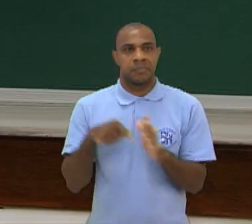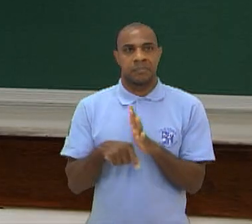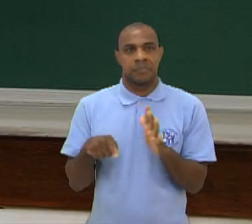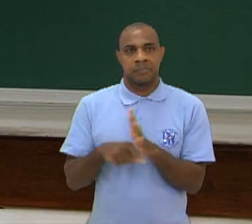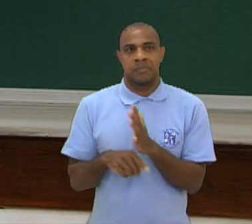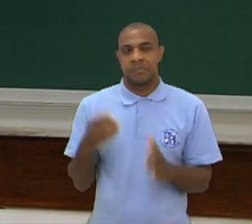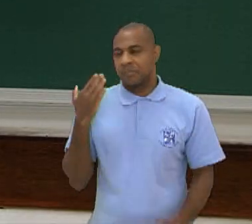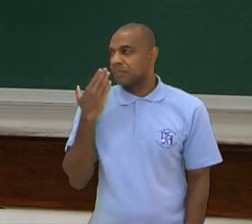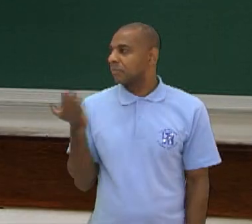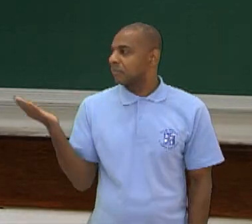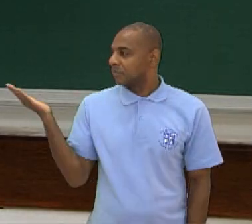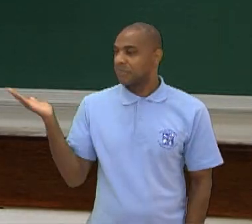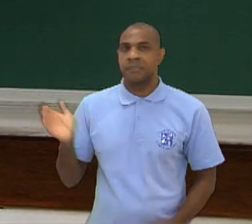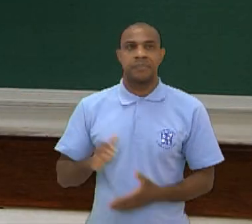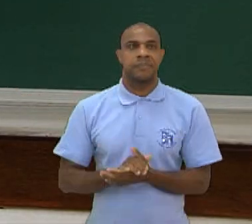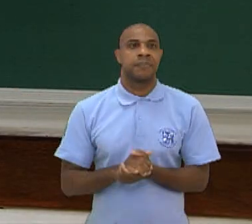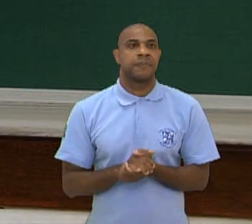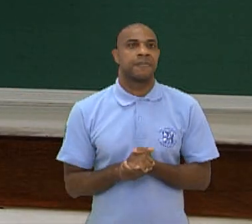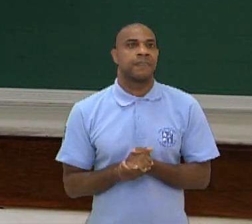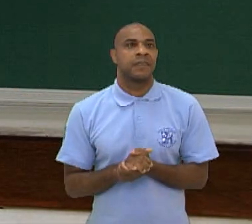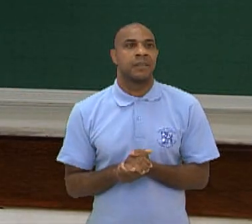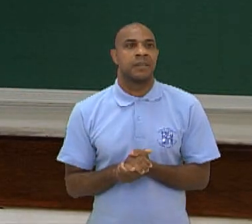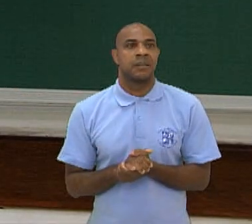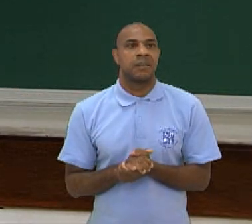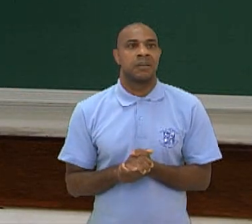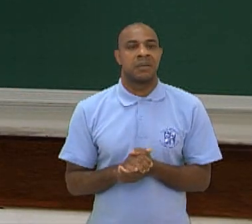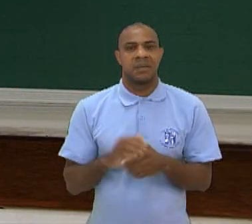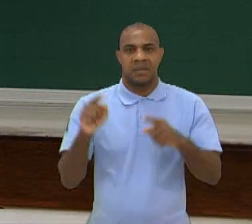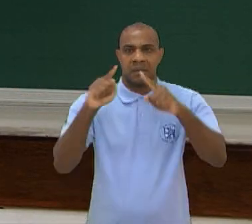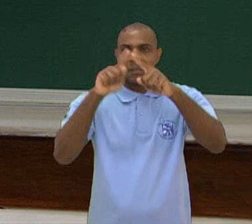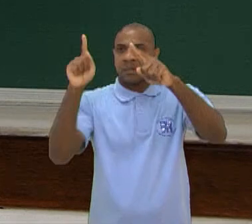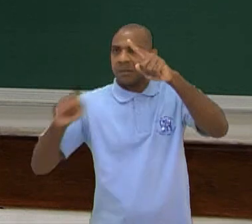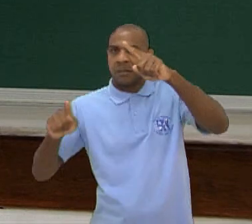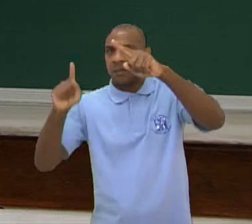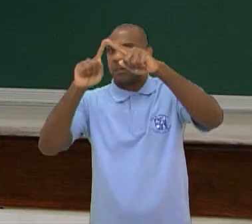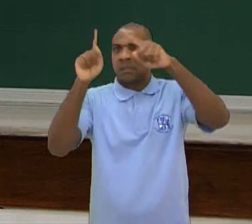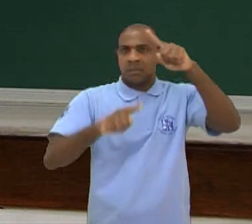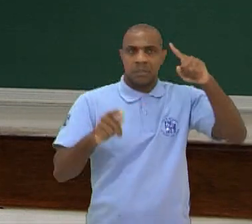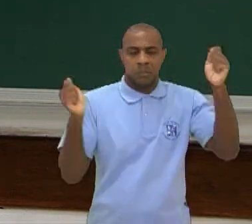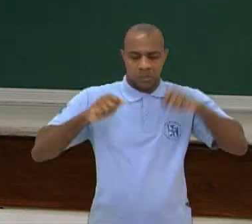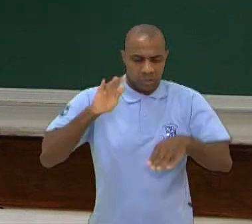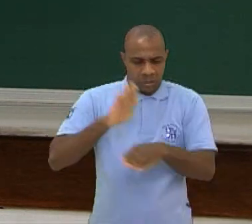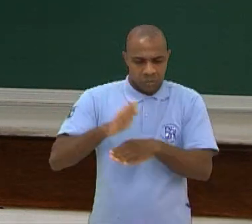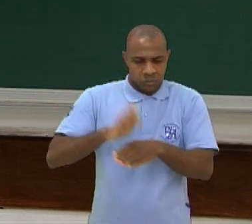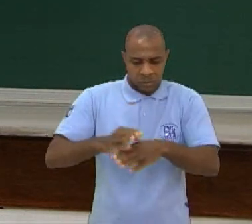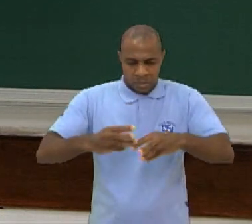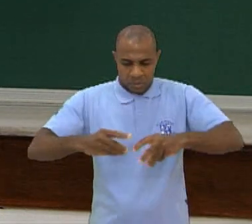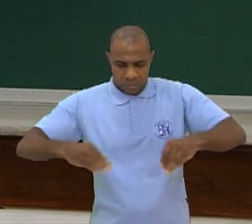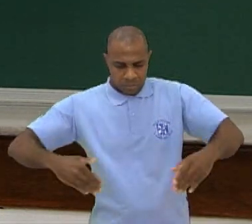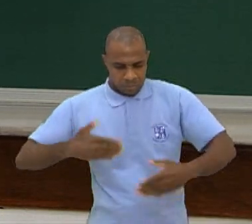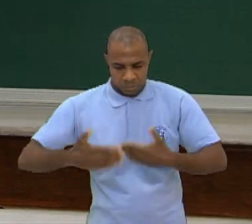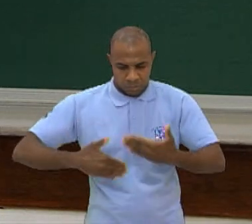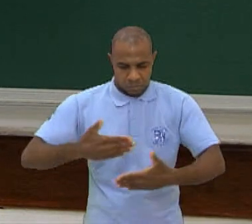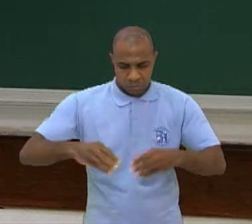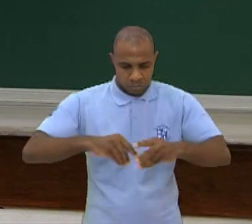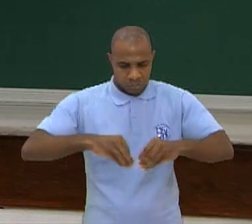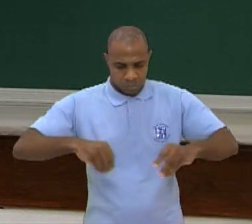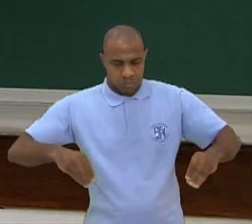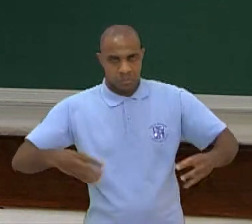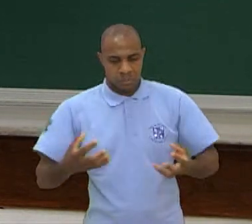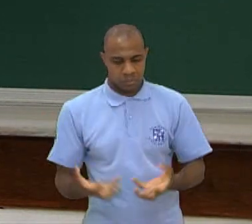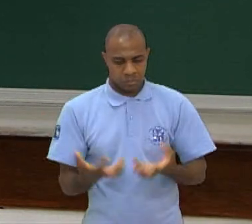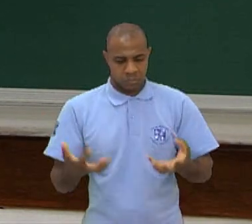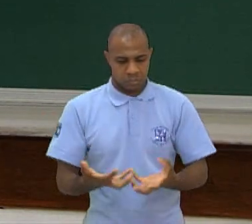do nosso detetive biológico de hoje. Raios podem ajudar a adubar o solo? O que você acha? O raio aduba o